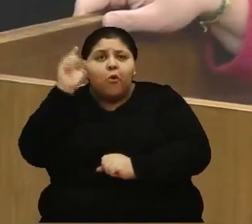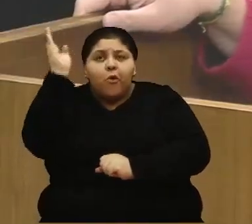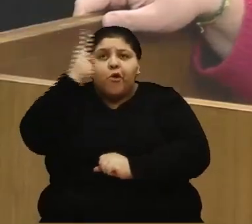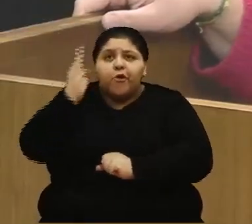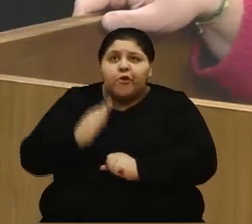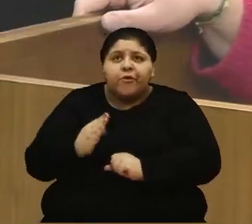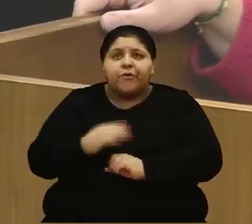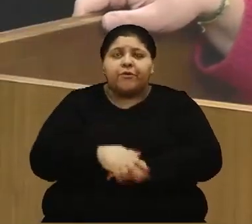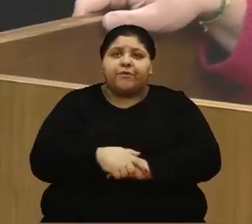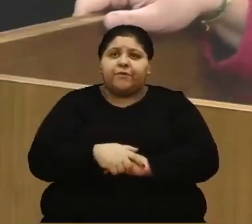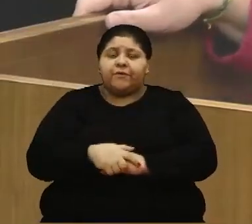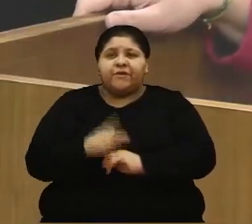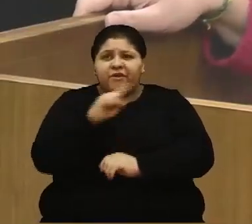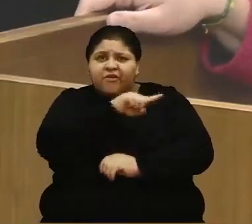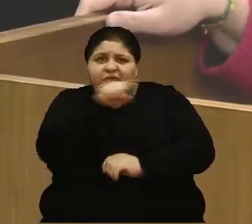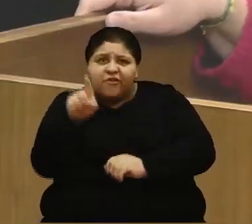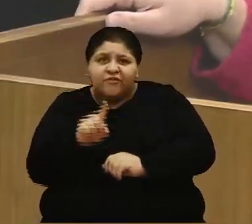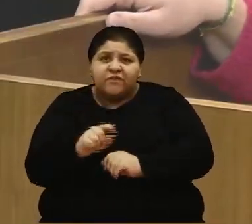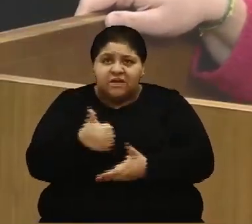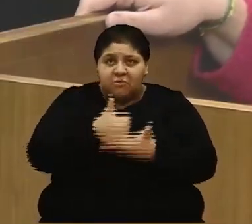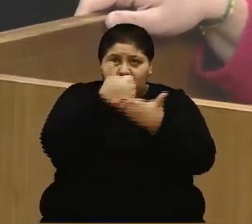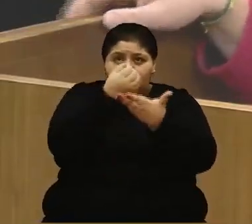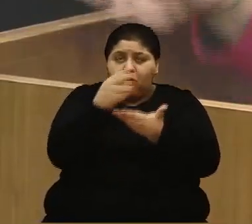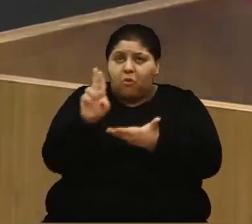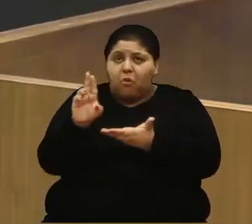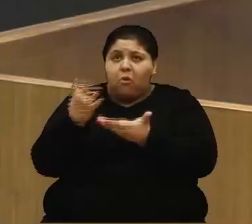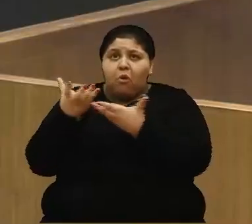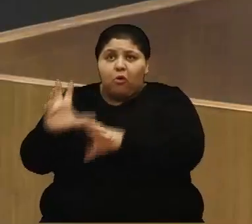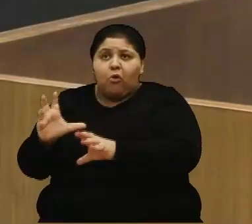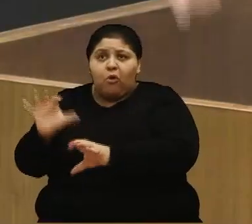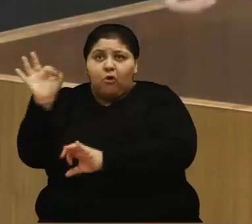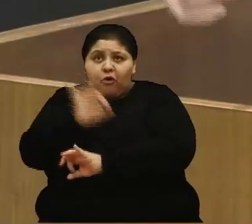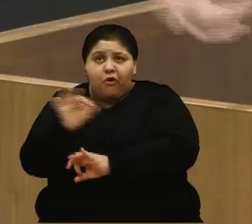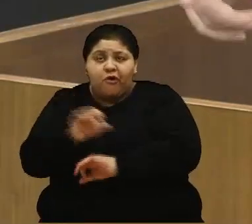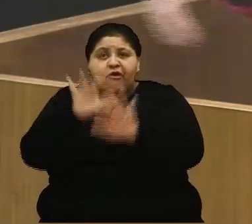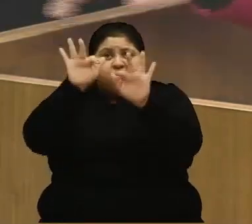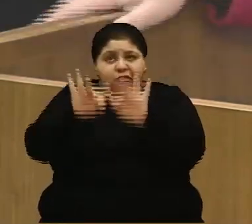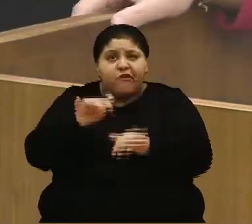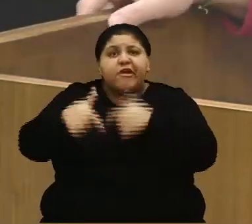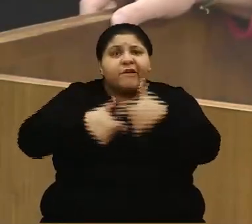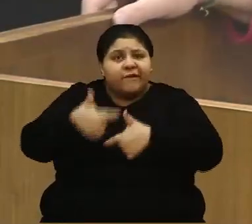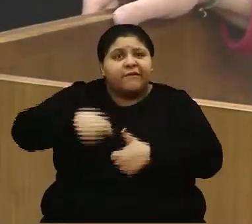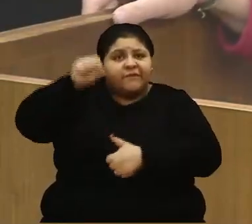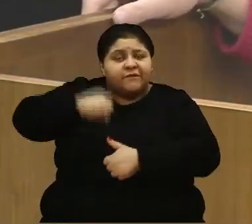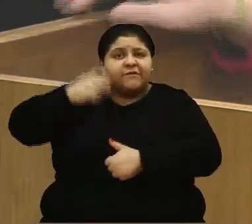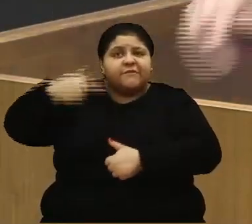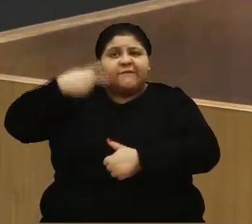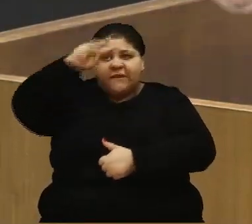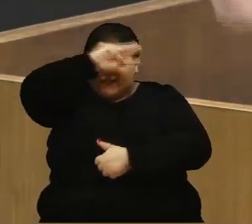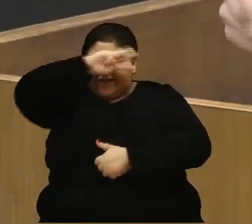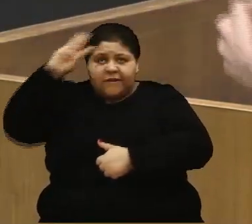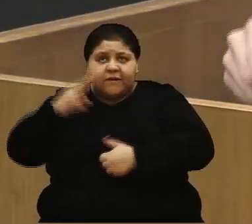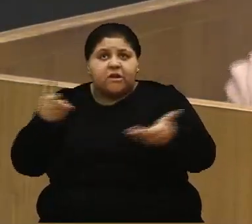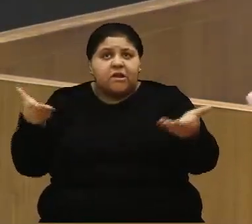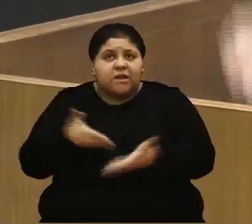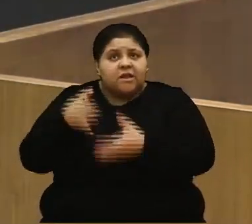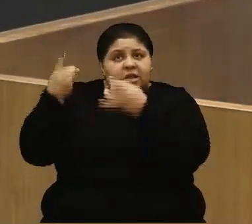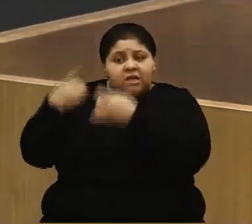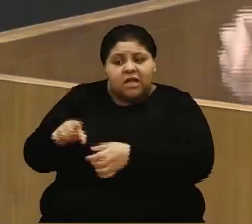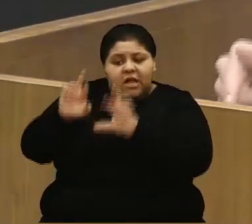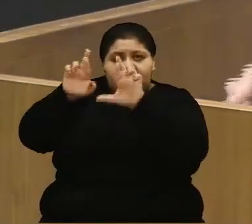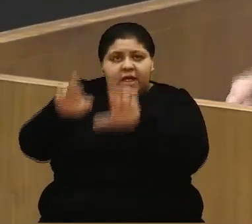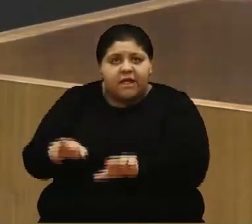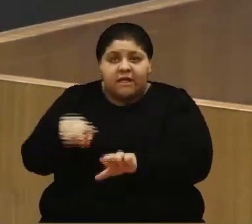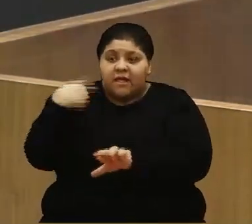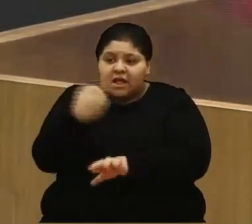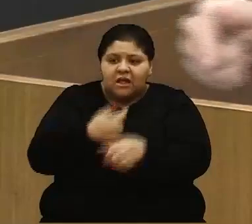Brasil? Vocês são a favor ou contra do tarifaço? Que vai acabar com muito emprego, sim, vereador Juliano. Está afetando a nossa região, a